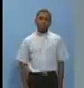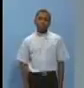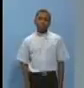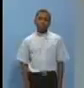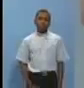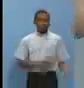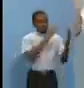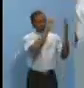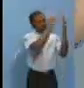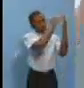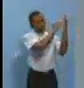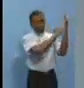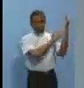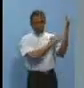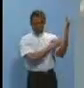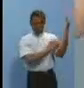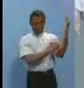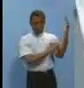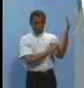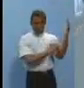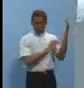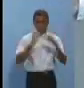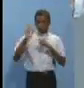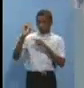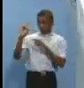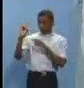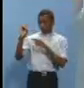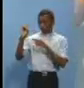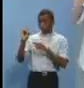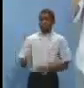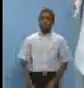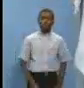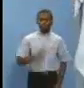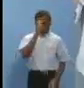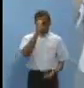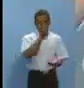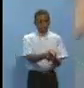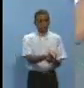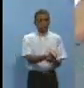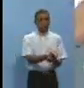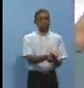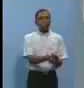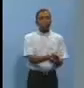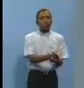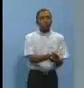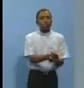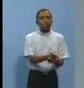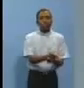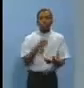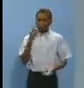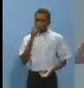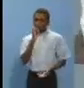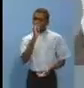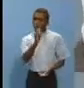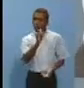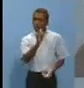como a si mesmo. Mas se ainda assim for muito difícil gravar esse roteiro, porque tem gente que não consegue mascar chiclete e